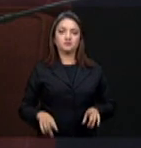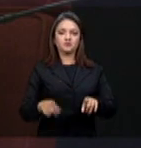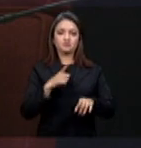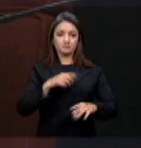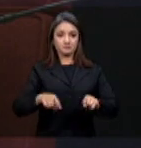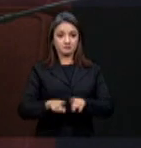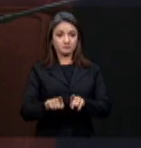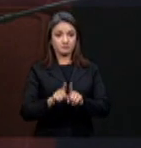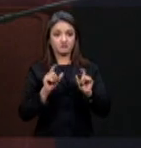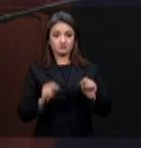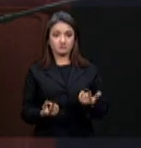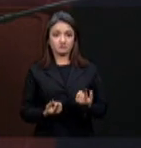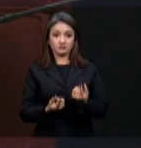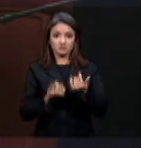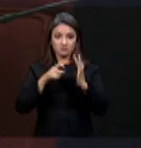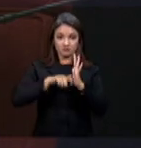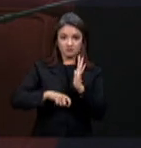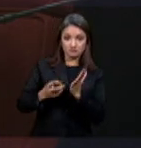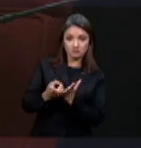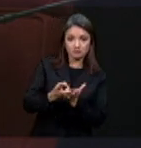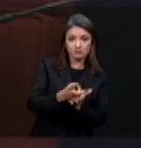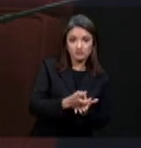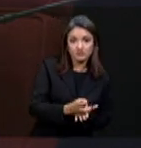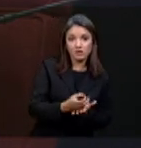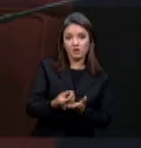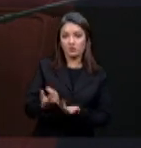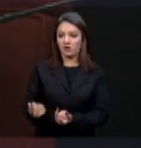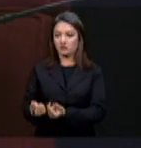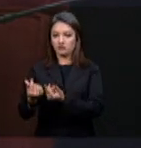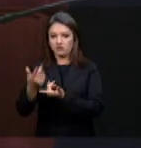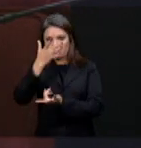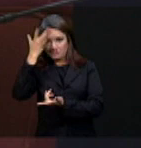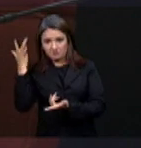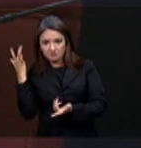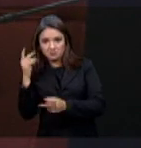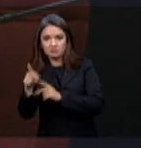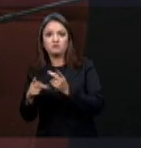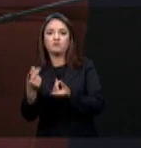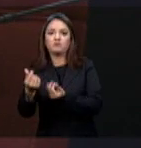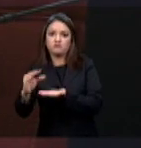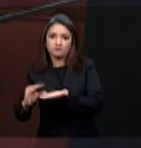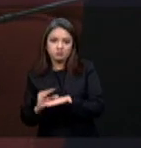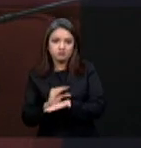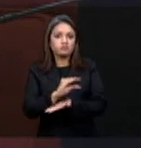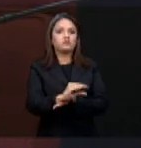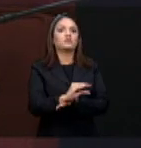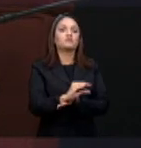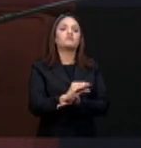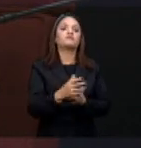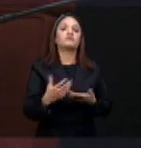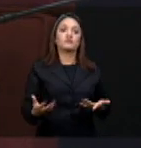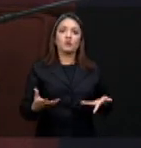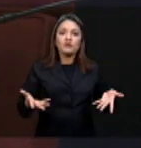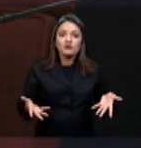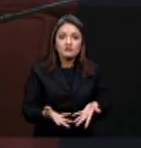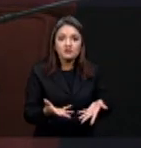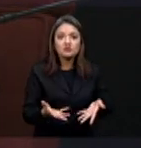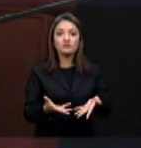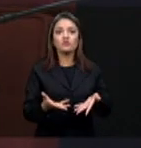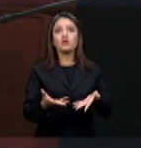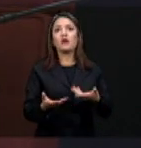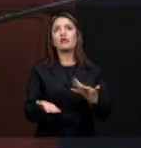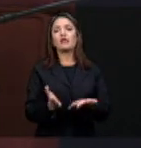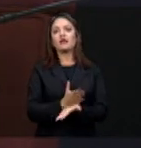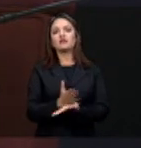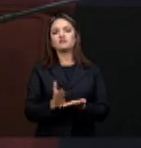exemplo com incentivos fiscais que são recursos dos contribuintes E lembrando que os recursos são escassos prioridades são muitas que